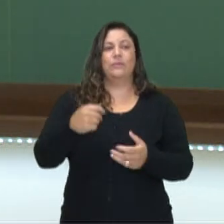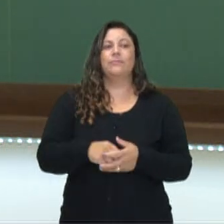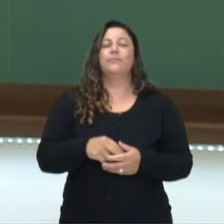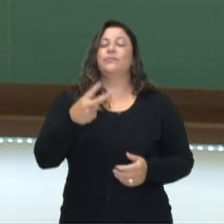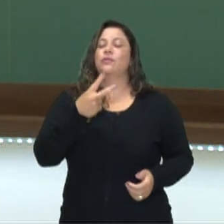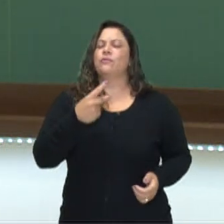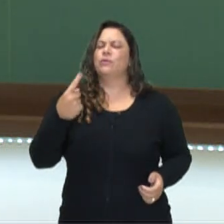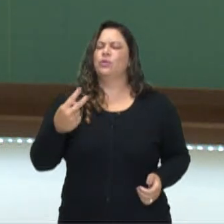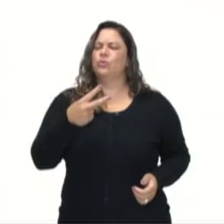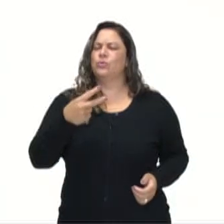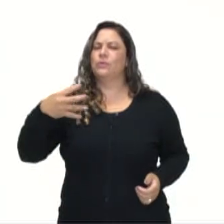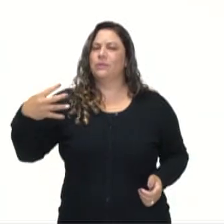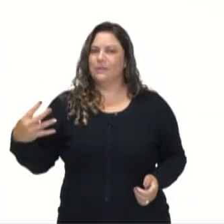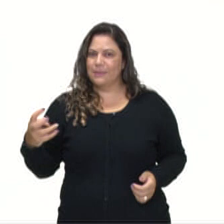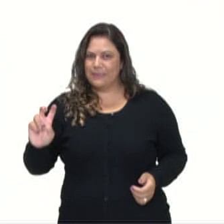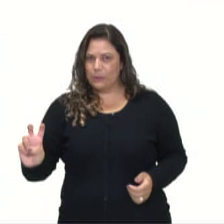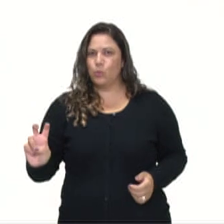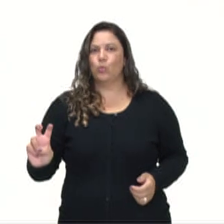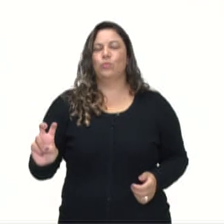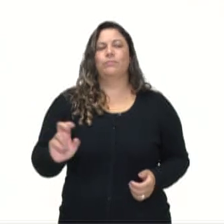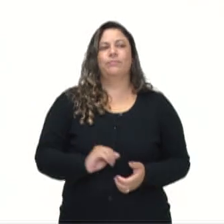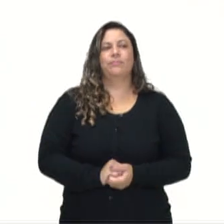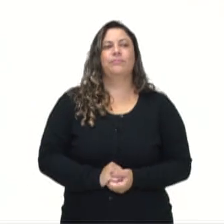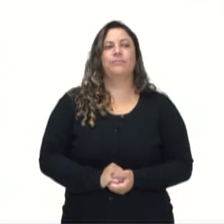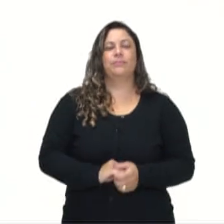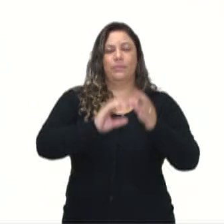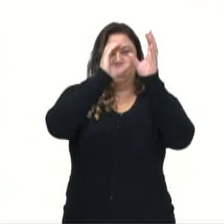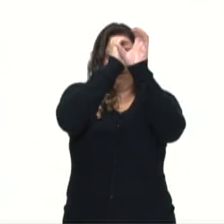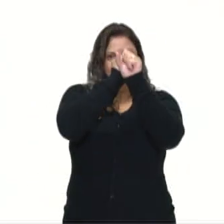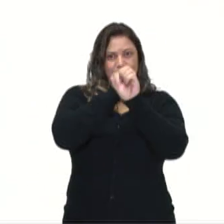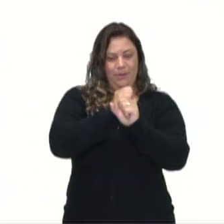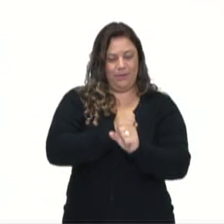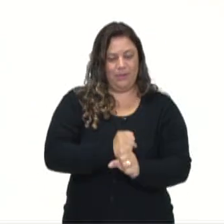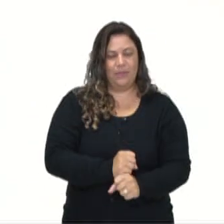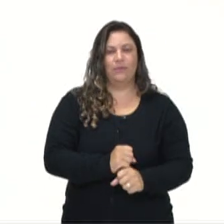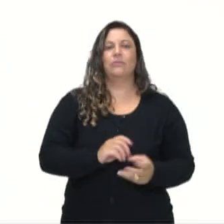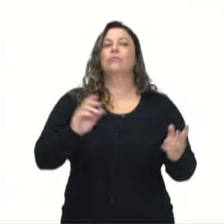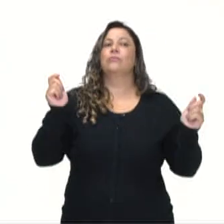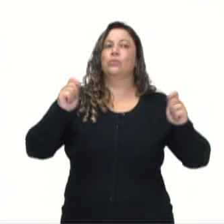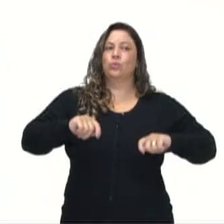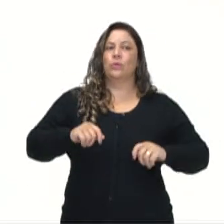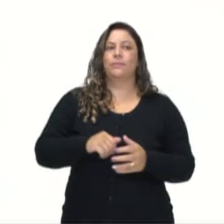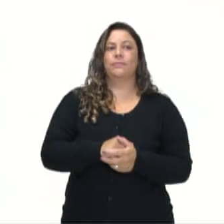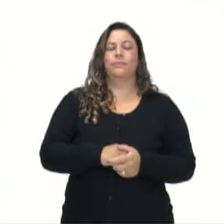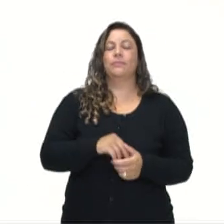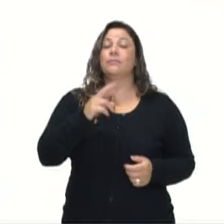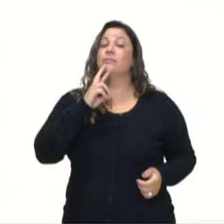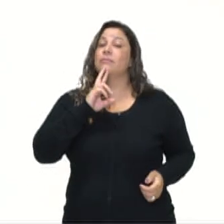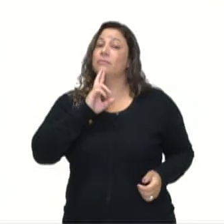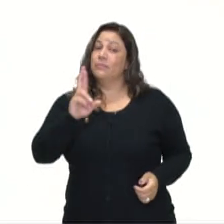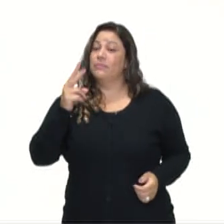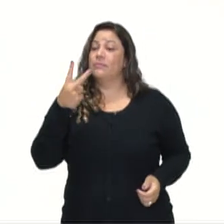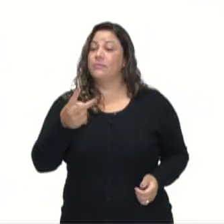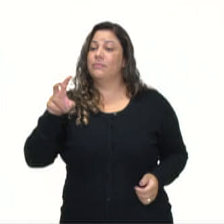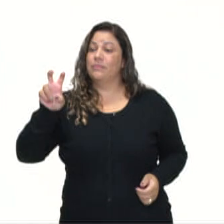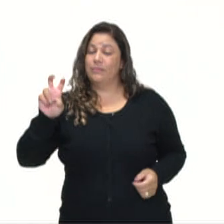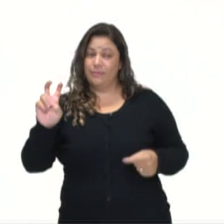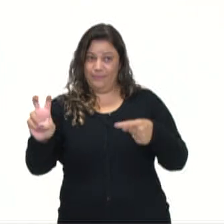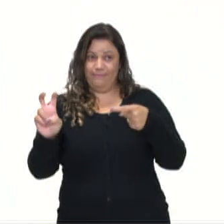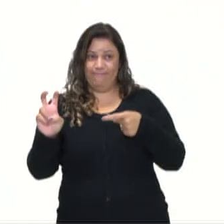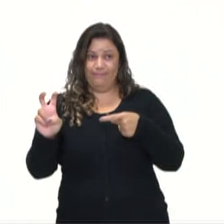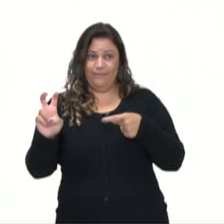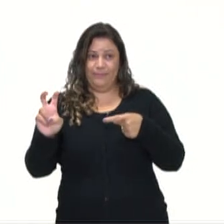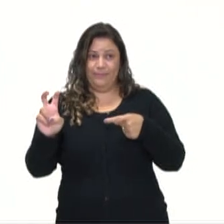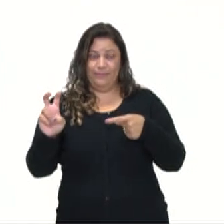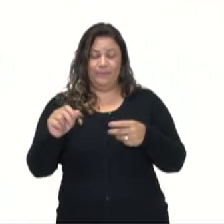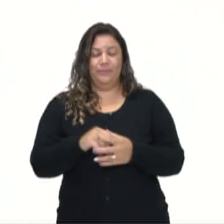mais 4, 25. Mas isso aqui a gente está só na unidade. Então, 25 unidades significa que eu